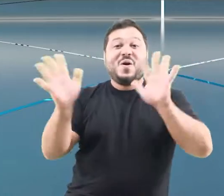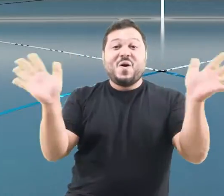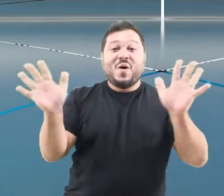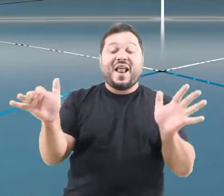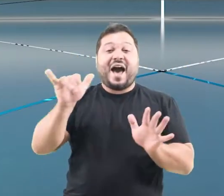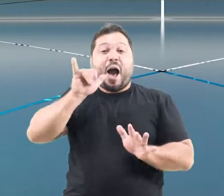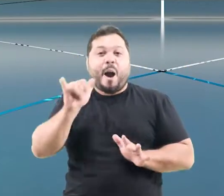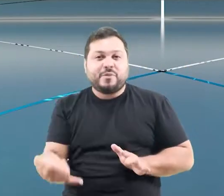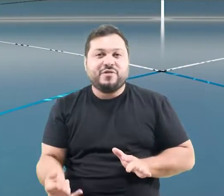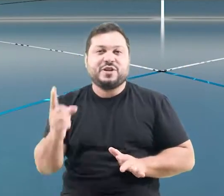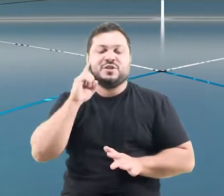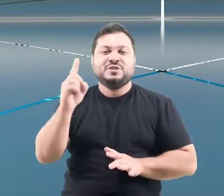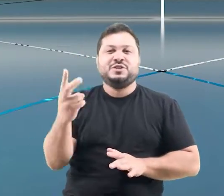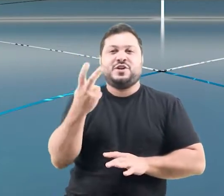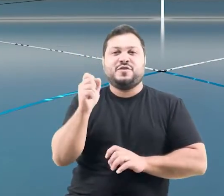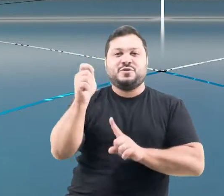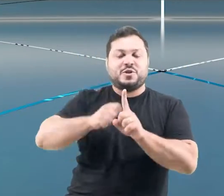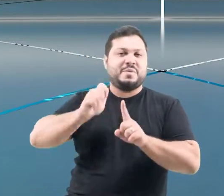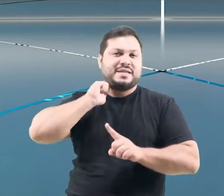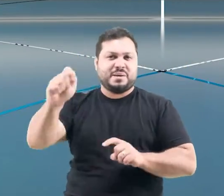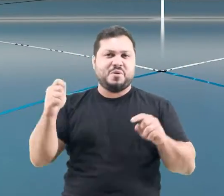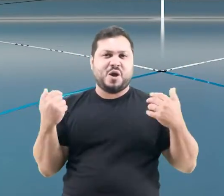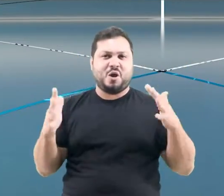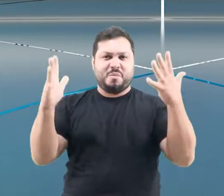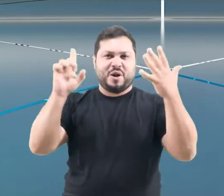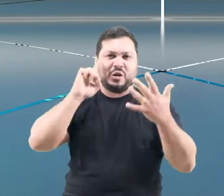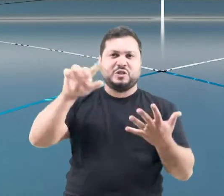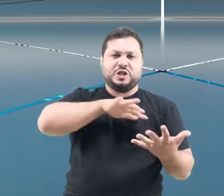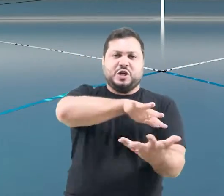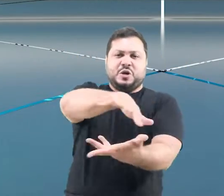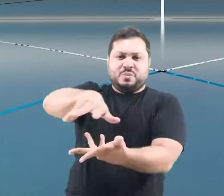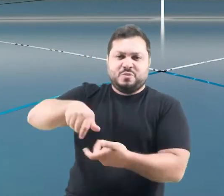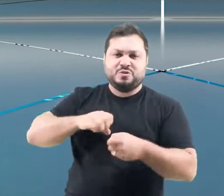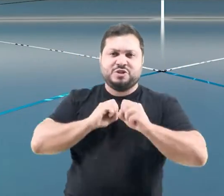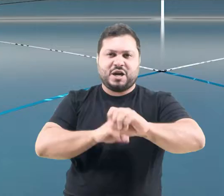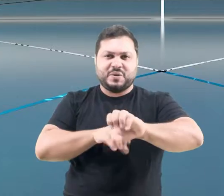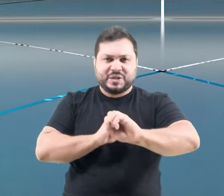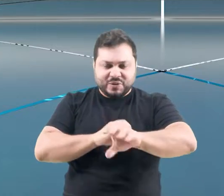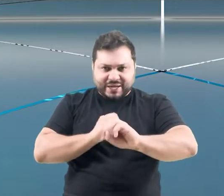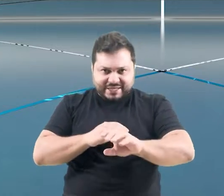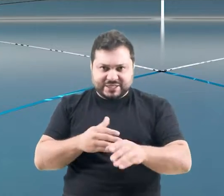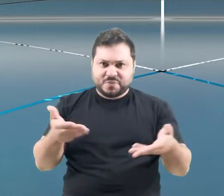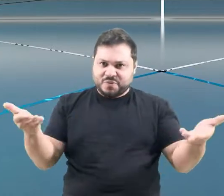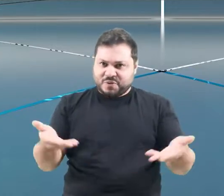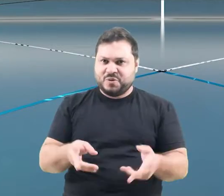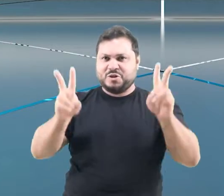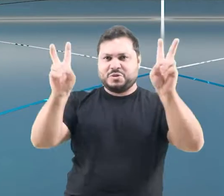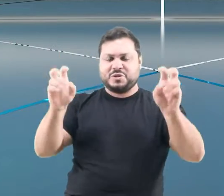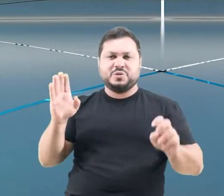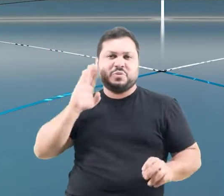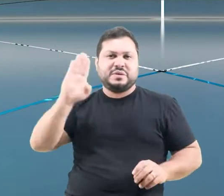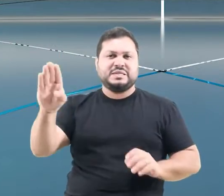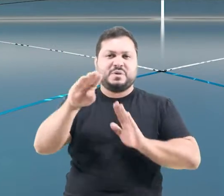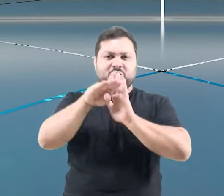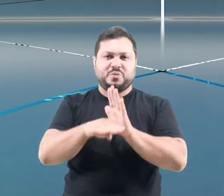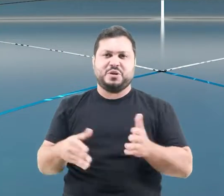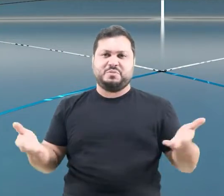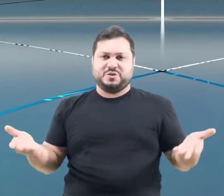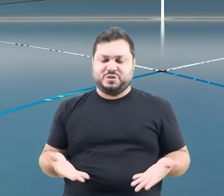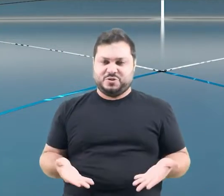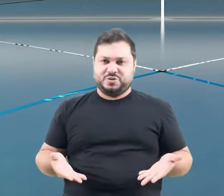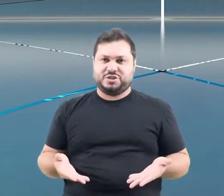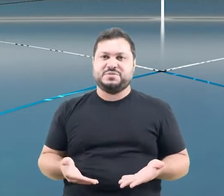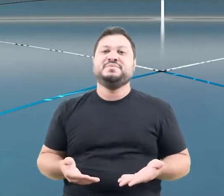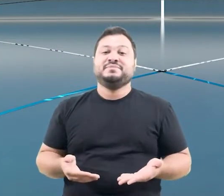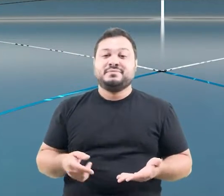Olá! Aproveitando que em 28 de abril é comemorado o Dia Mundial da Educação, esse é o assunto principal do programa de